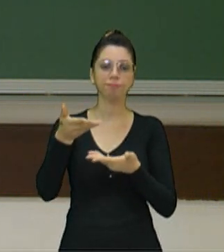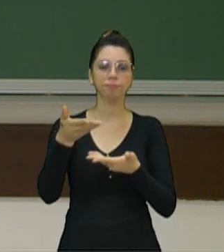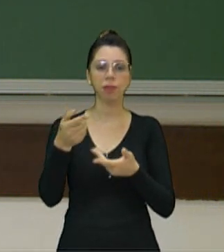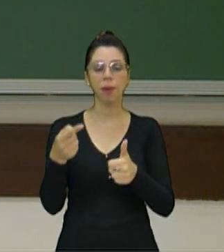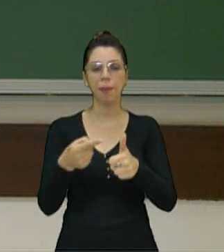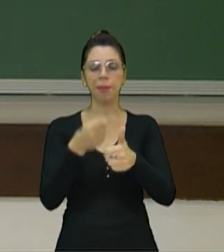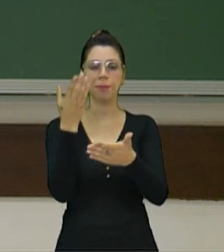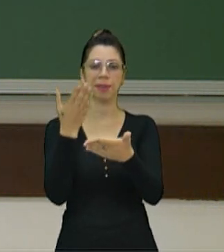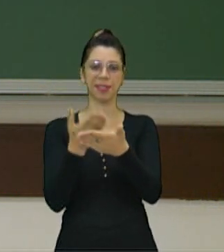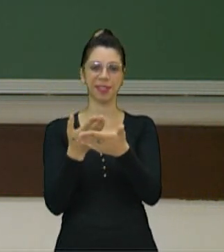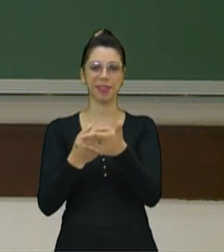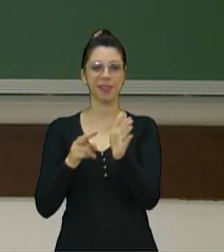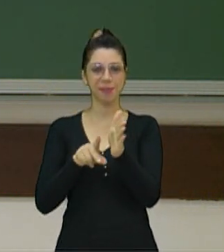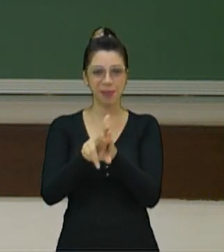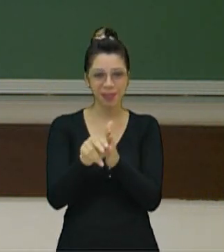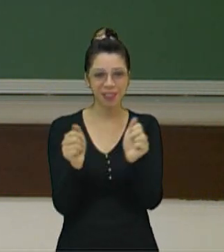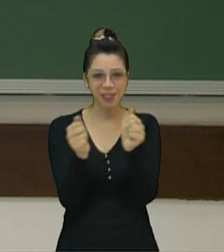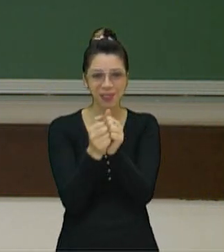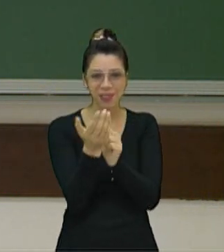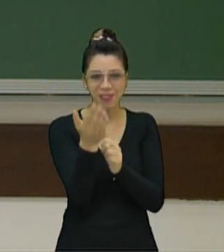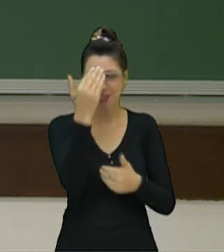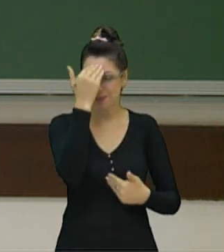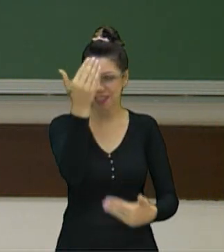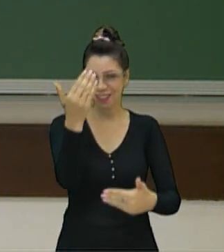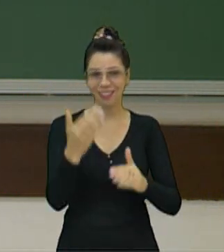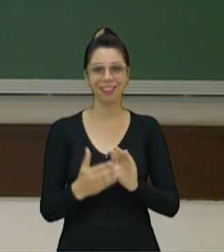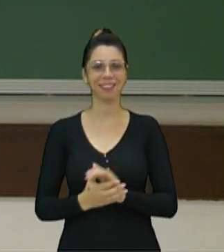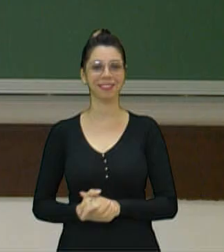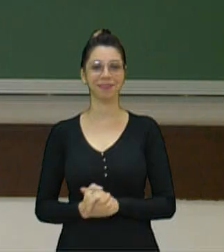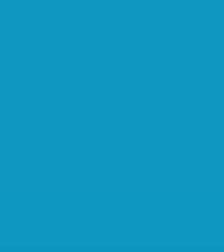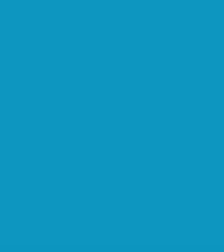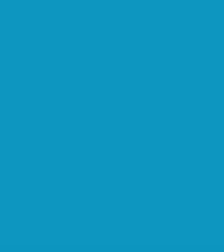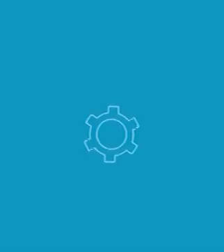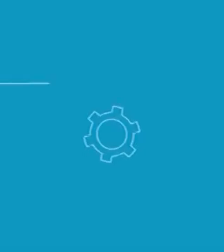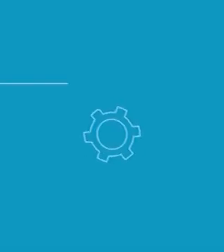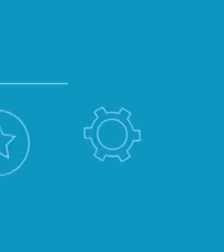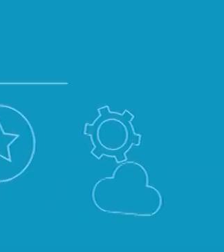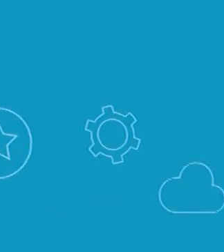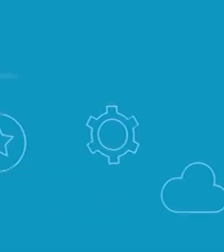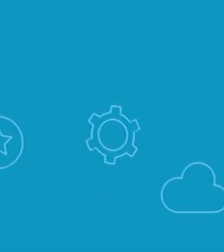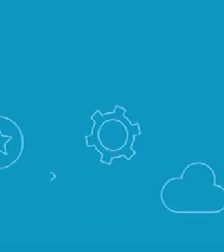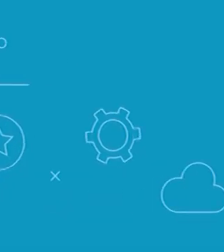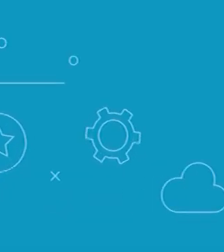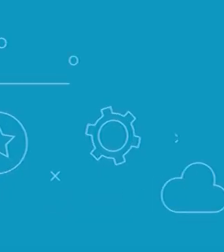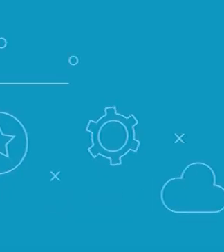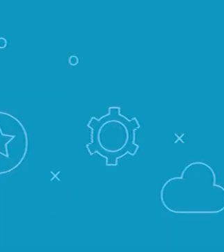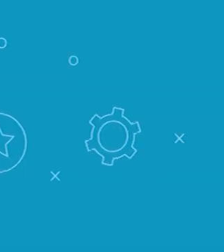primeira aula de biologia com vocês. Obrigado.